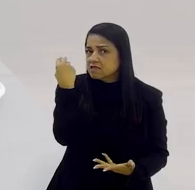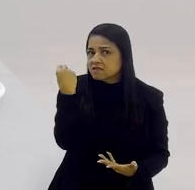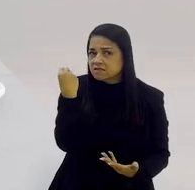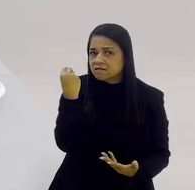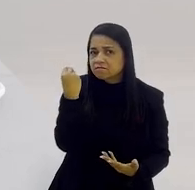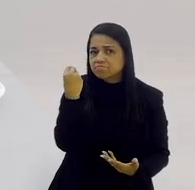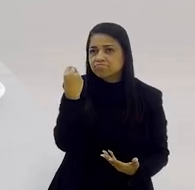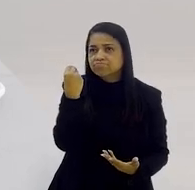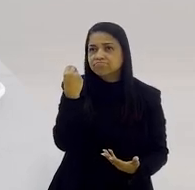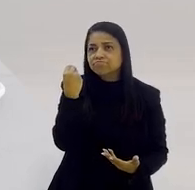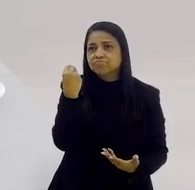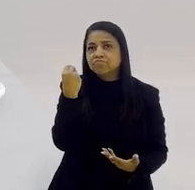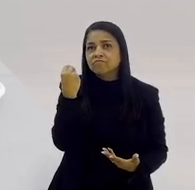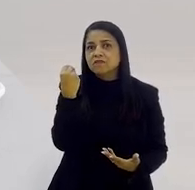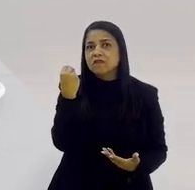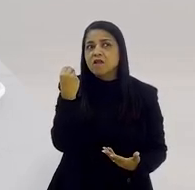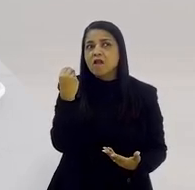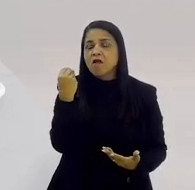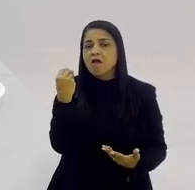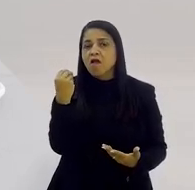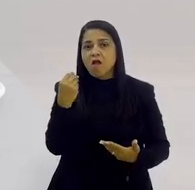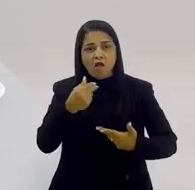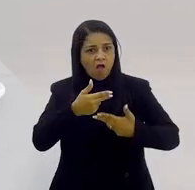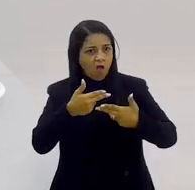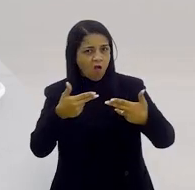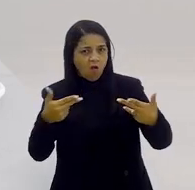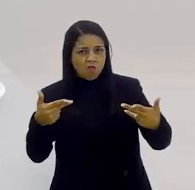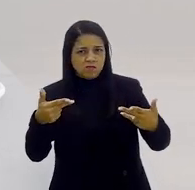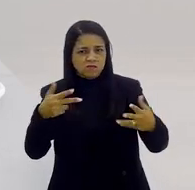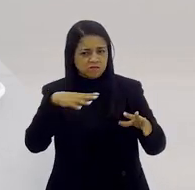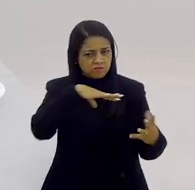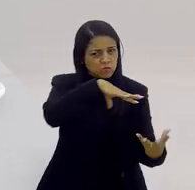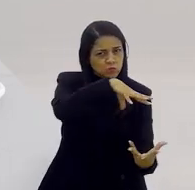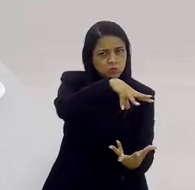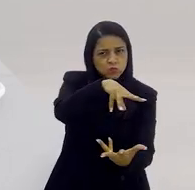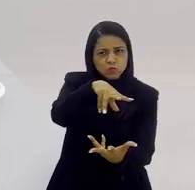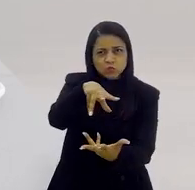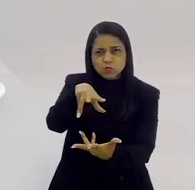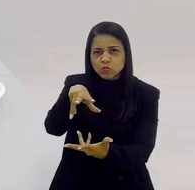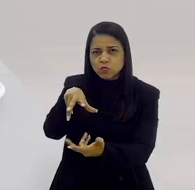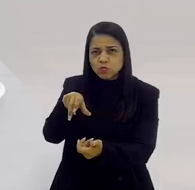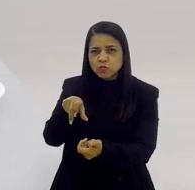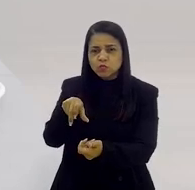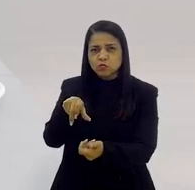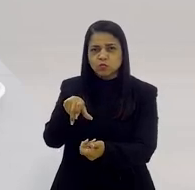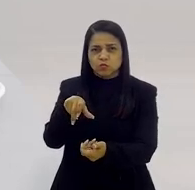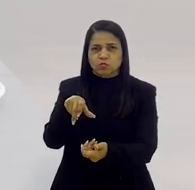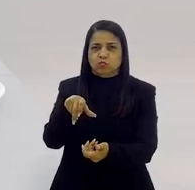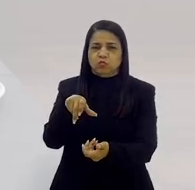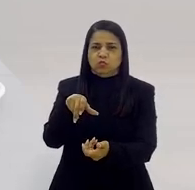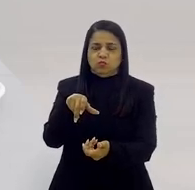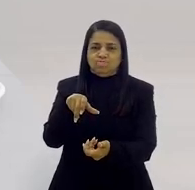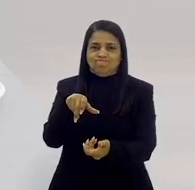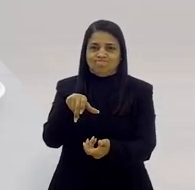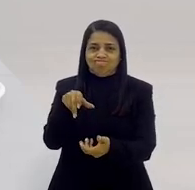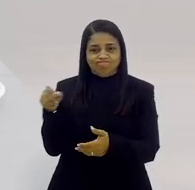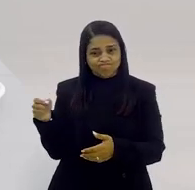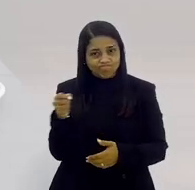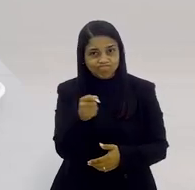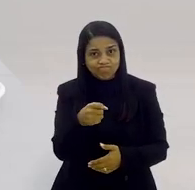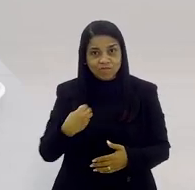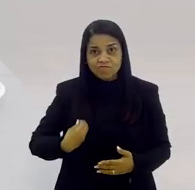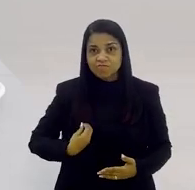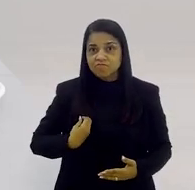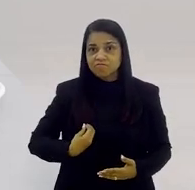que alguma coisa nesse mundo está para aí para